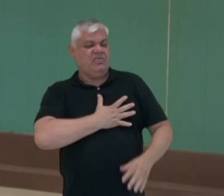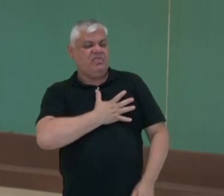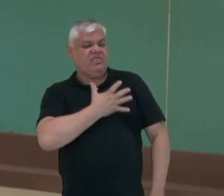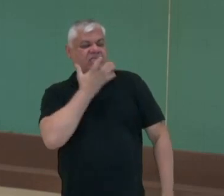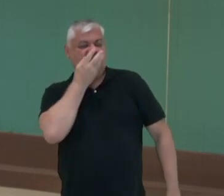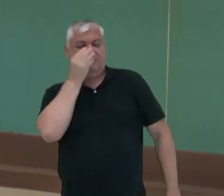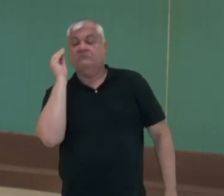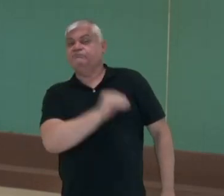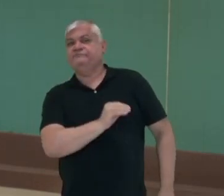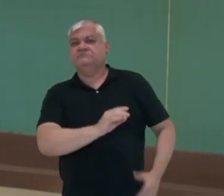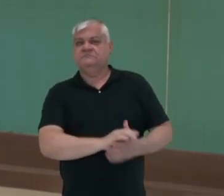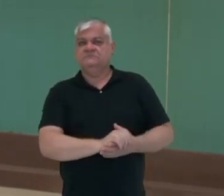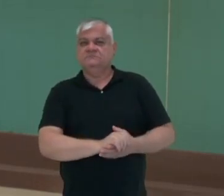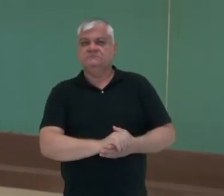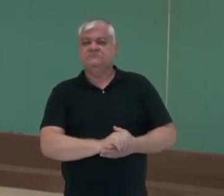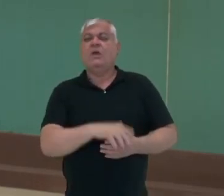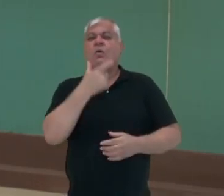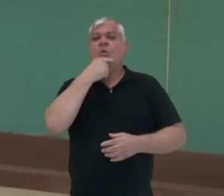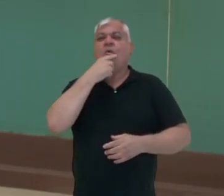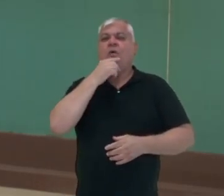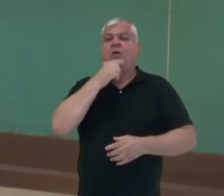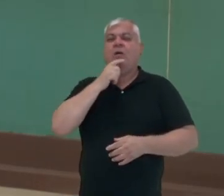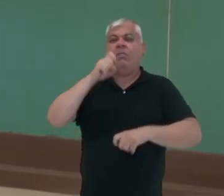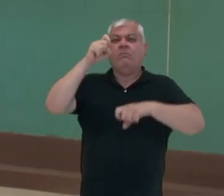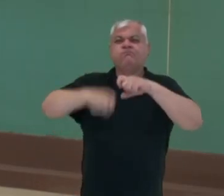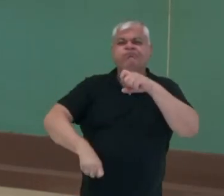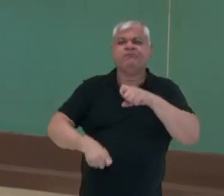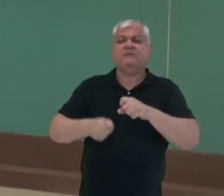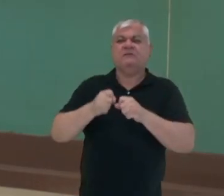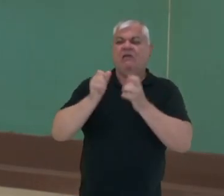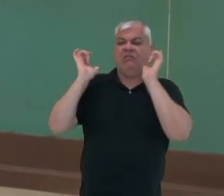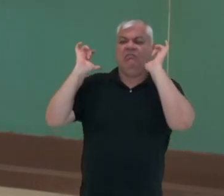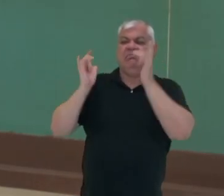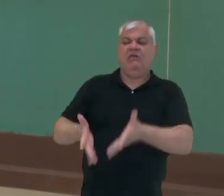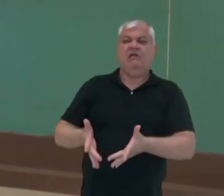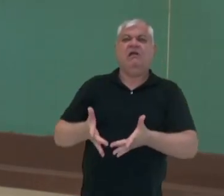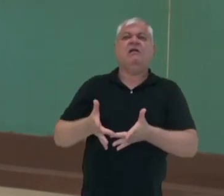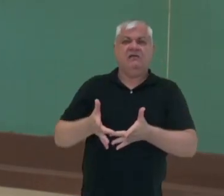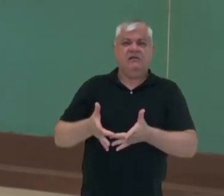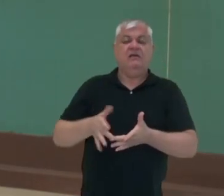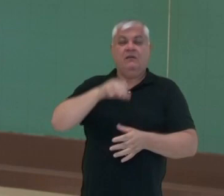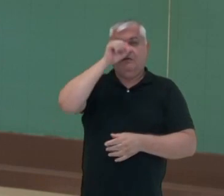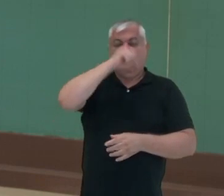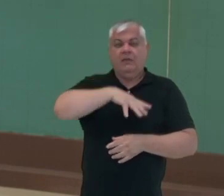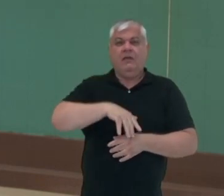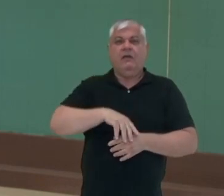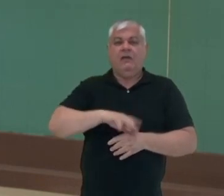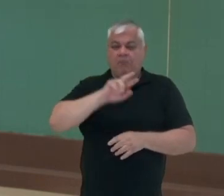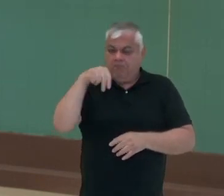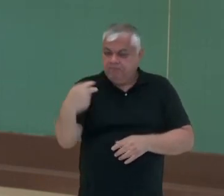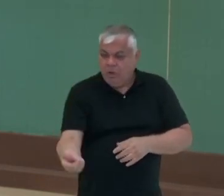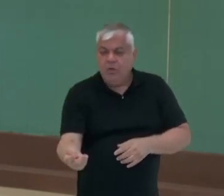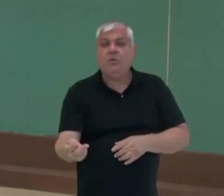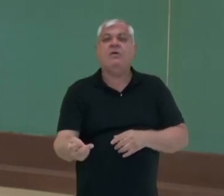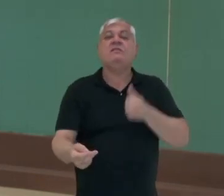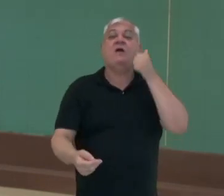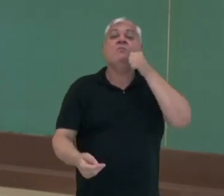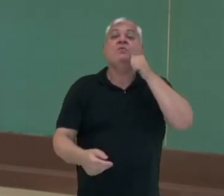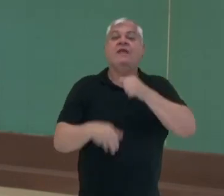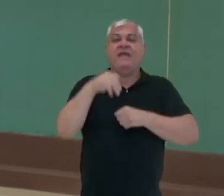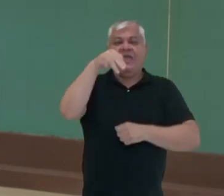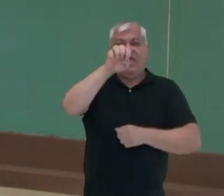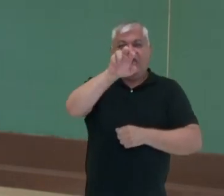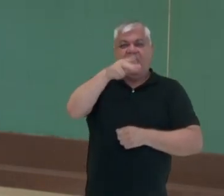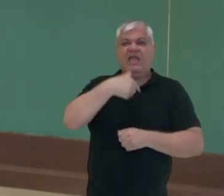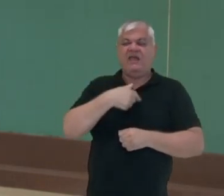olhar para você. Poseidon terminou o que tinha que terminar, foi embora, deixou ela lá no chão do templo de Hera, e Hera amaldiçoou